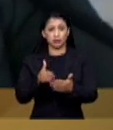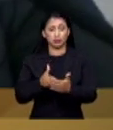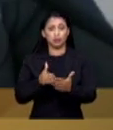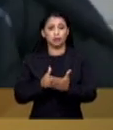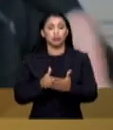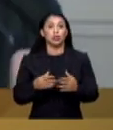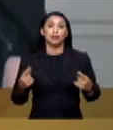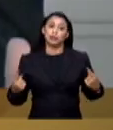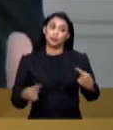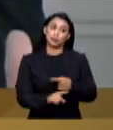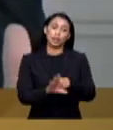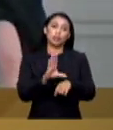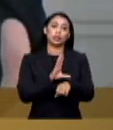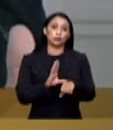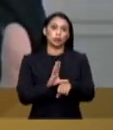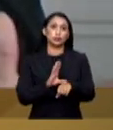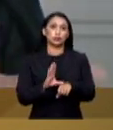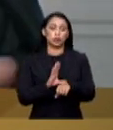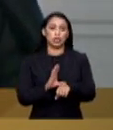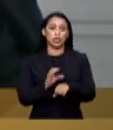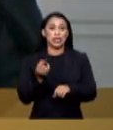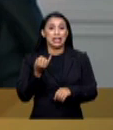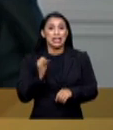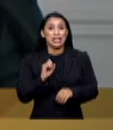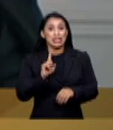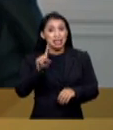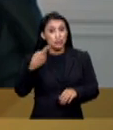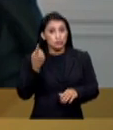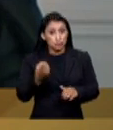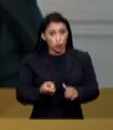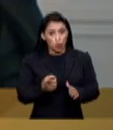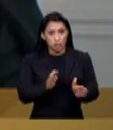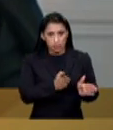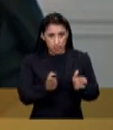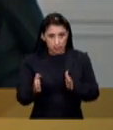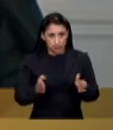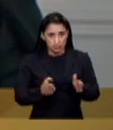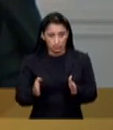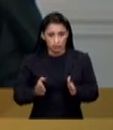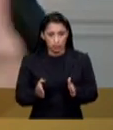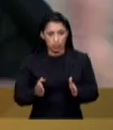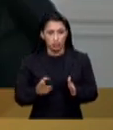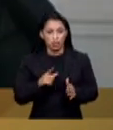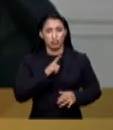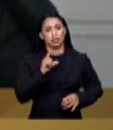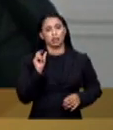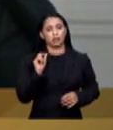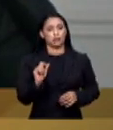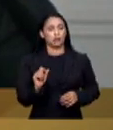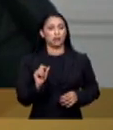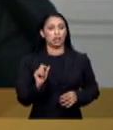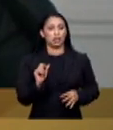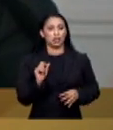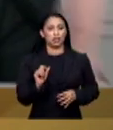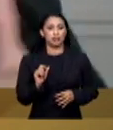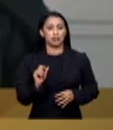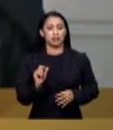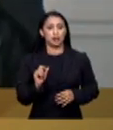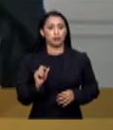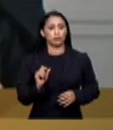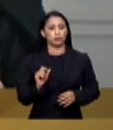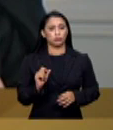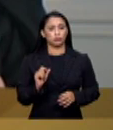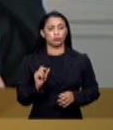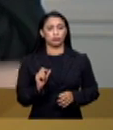consequentemente, a inconstitucionalidade se, após esse prazo decadencial, não houvesse acesso à justiça. Não